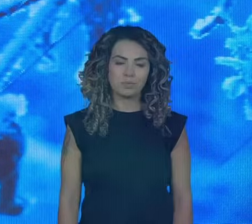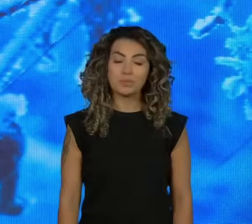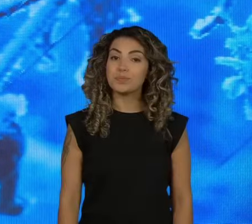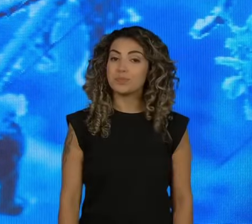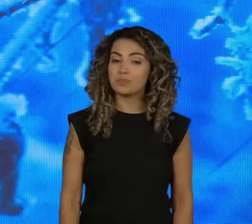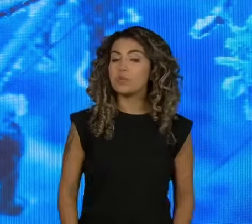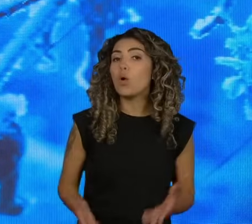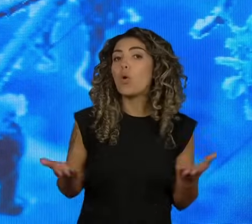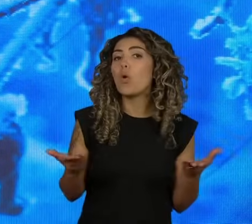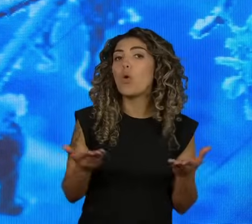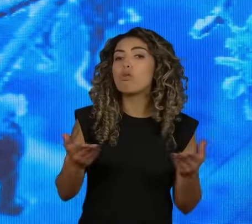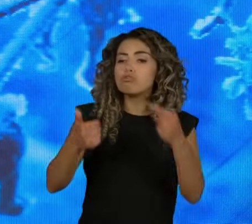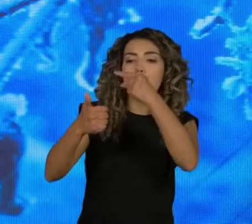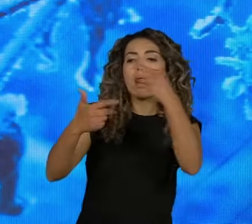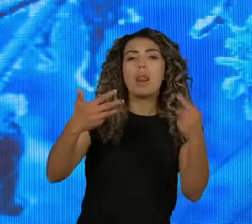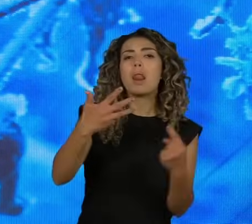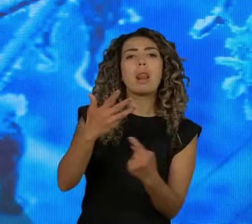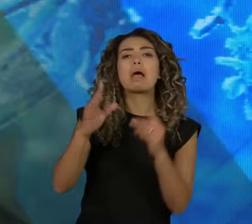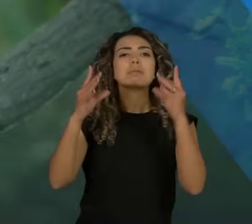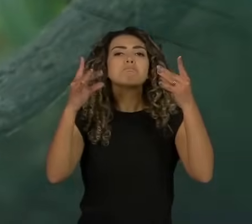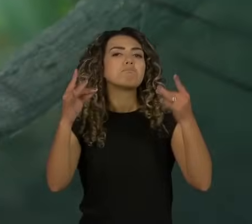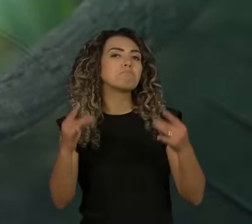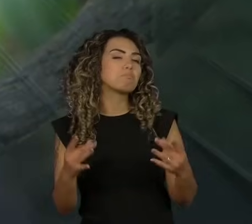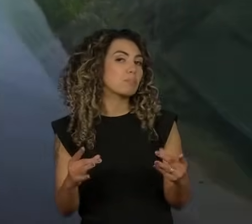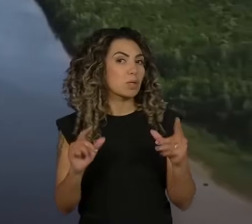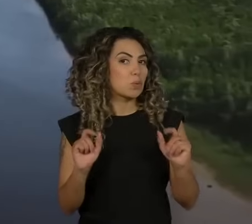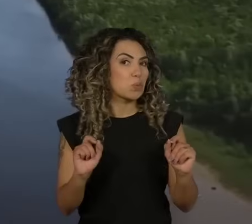Veja os detalhes do programa de hoje.